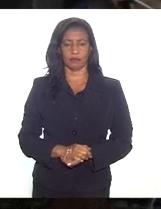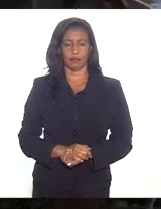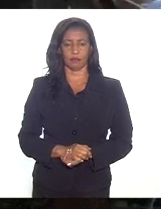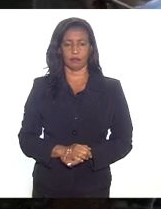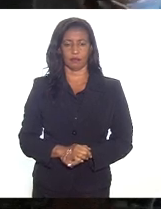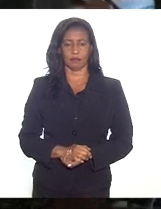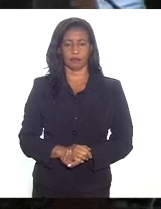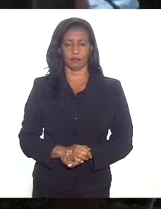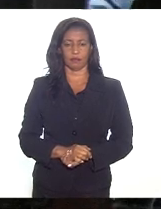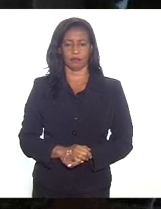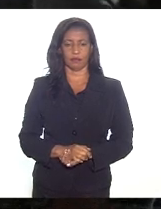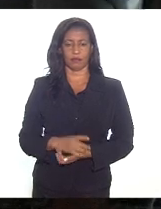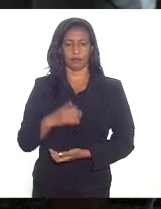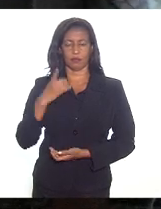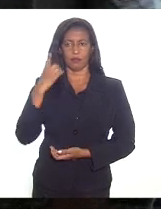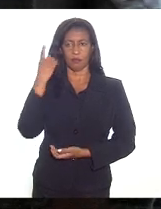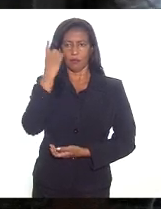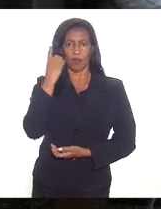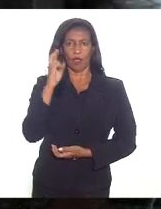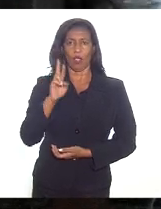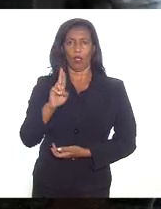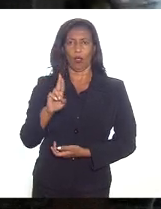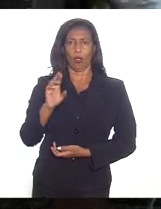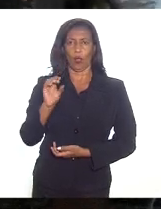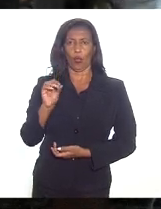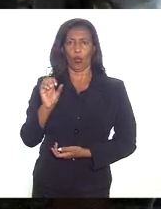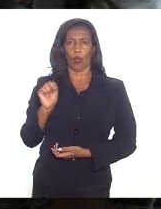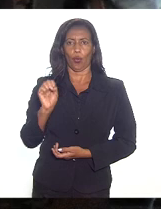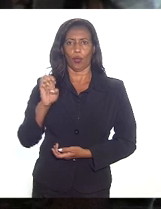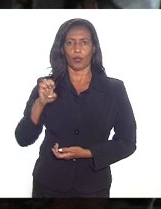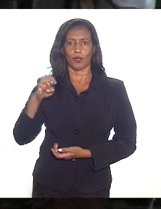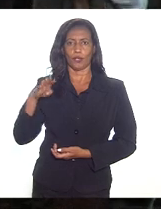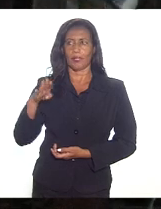Deputado Rosenberg Reis.